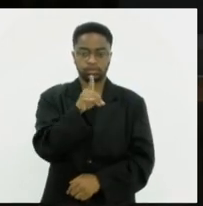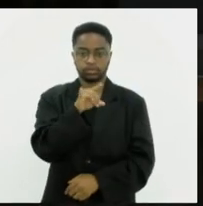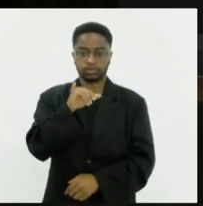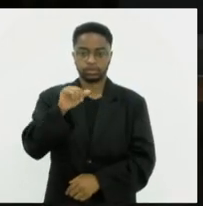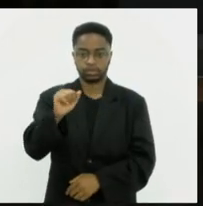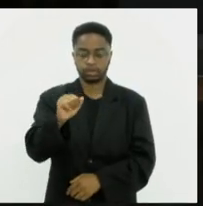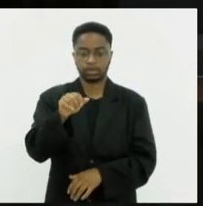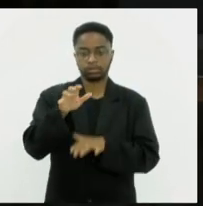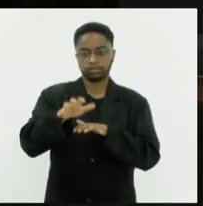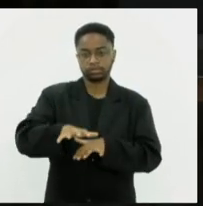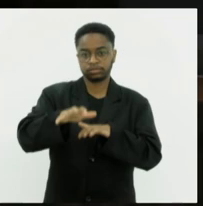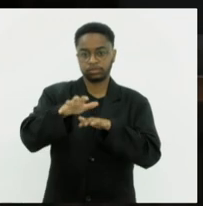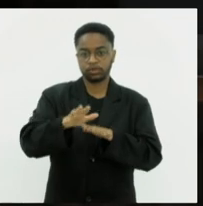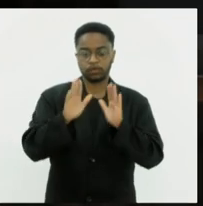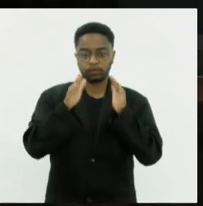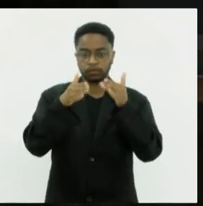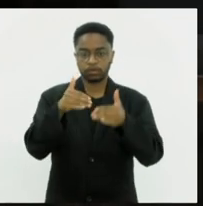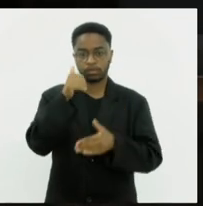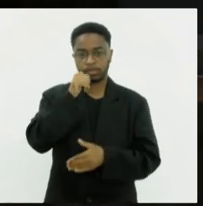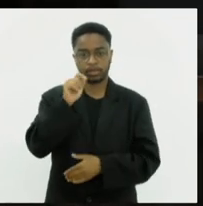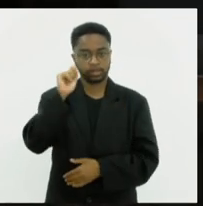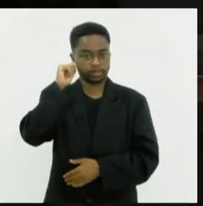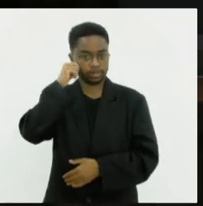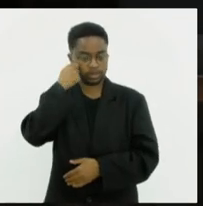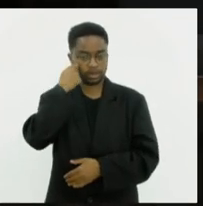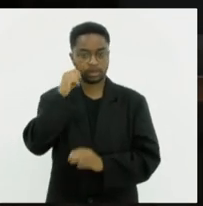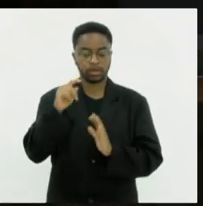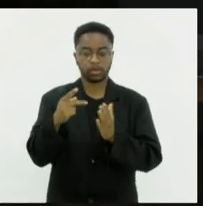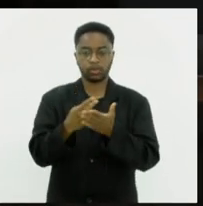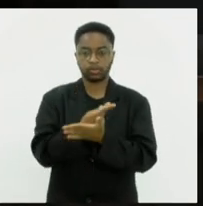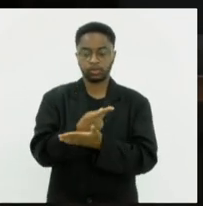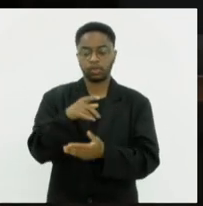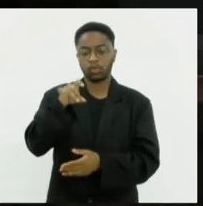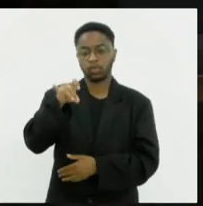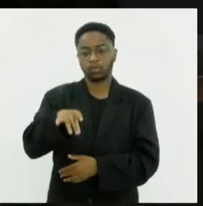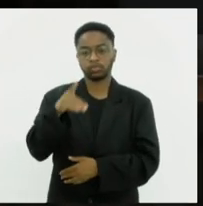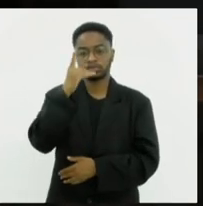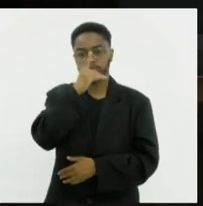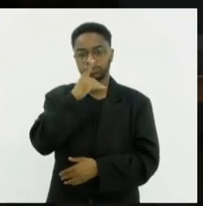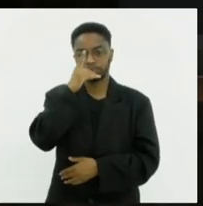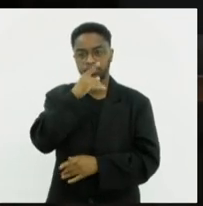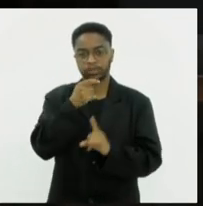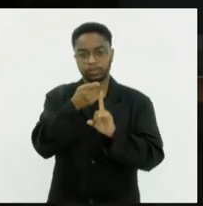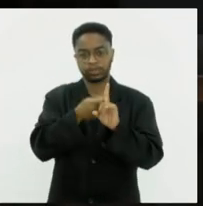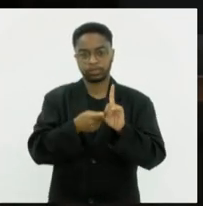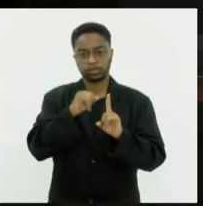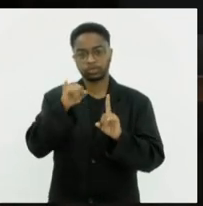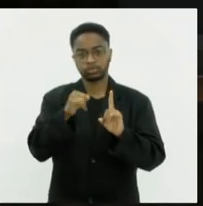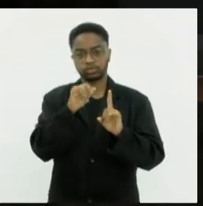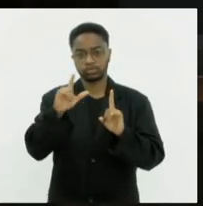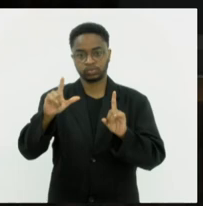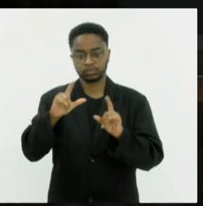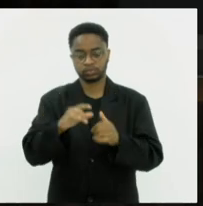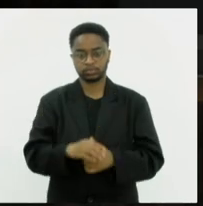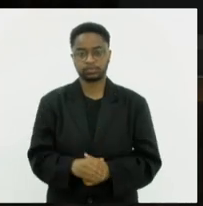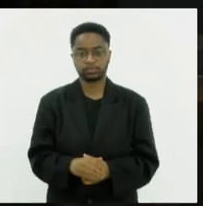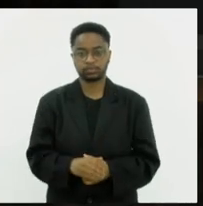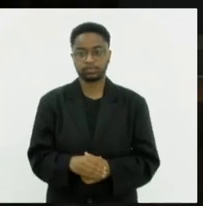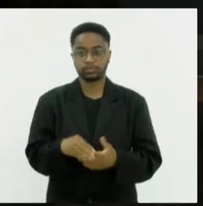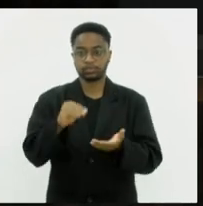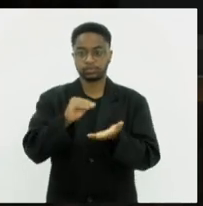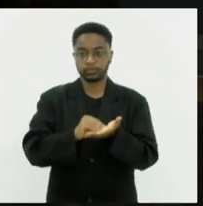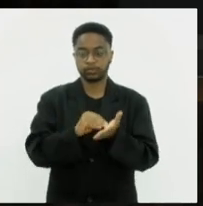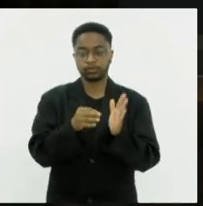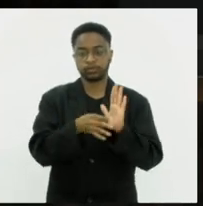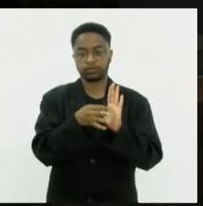da Marcha das Mulheres Negras, a ser realizado no último domingo do mês de julho. Pendendo de